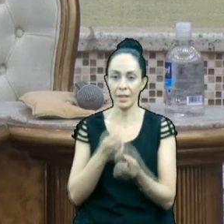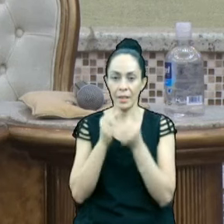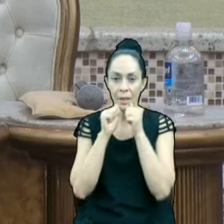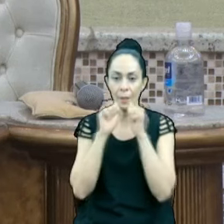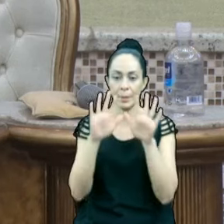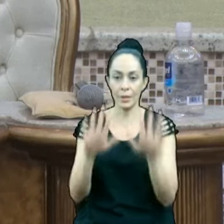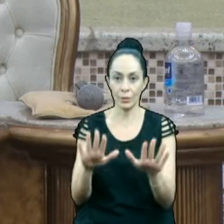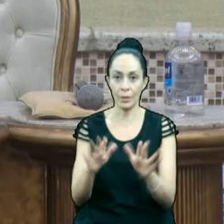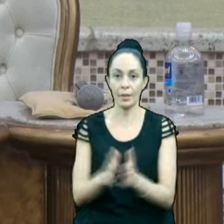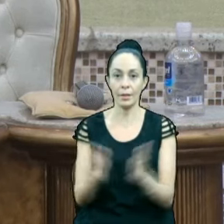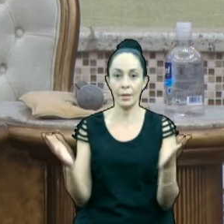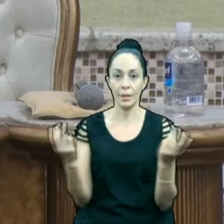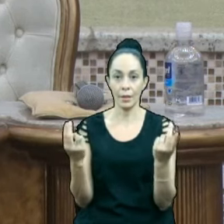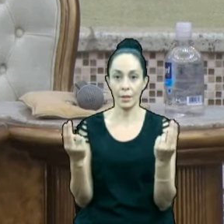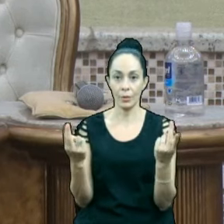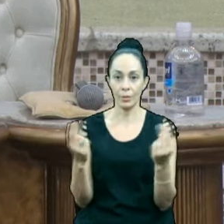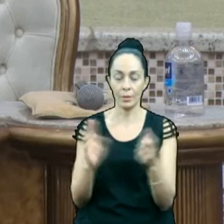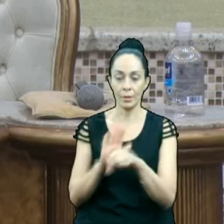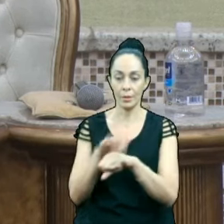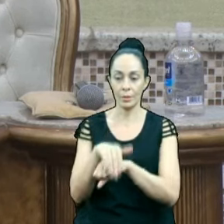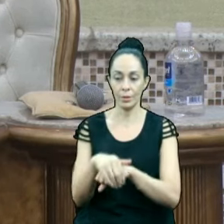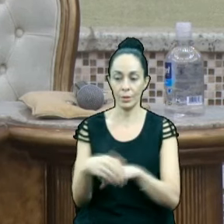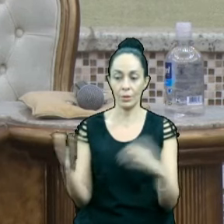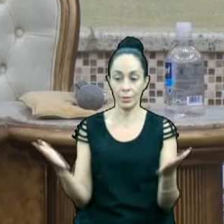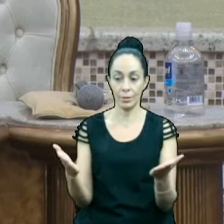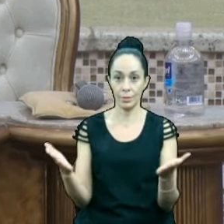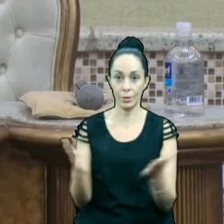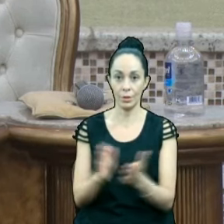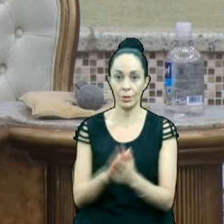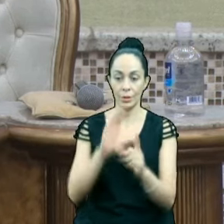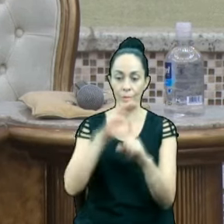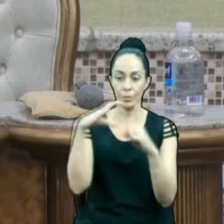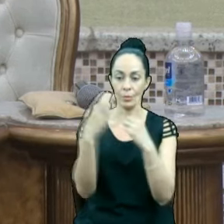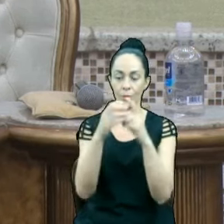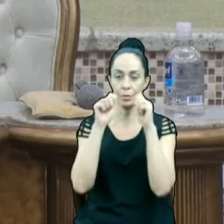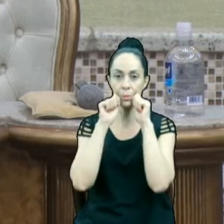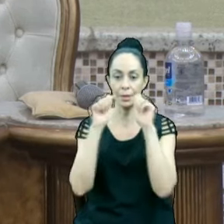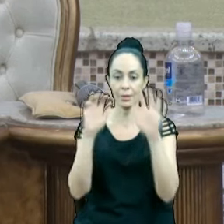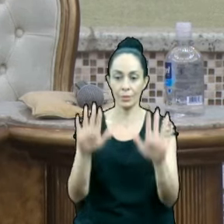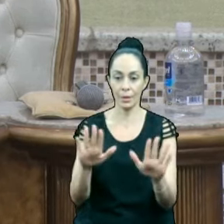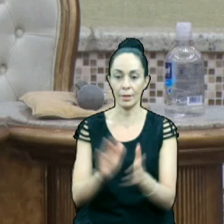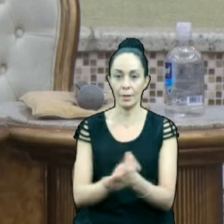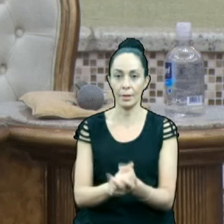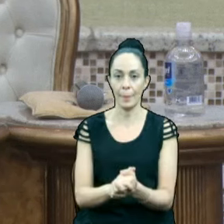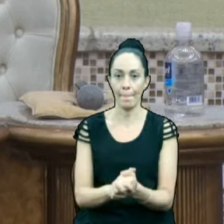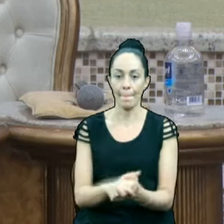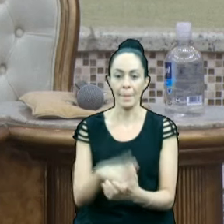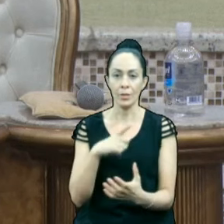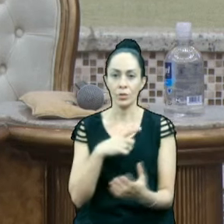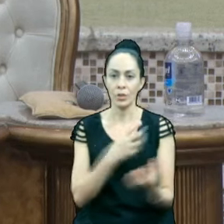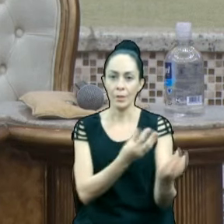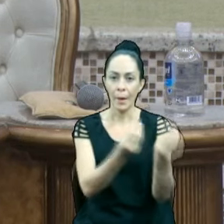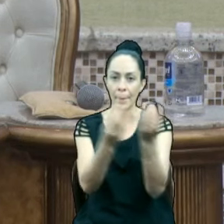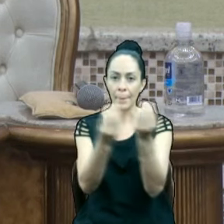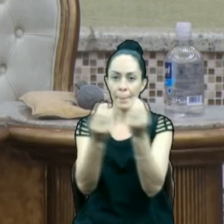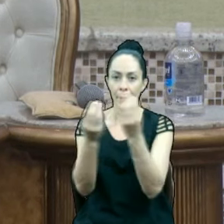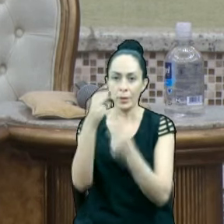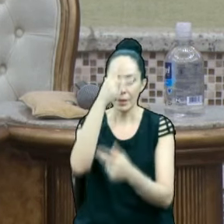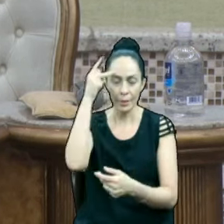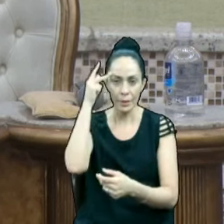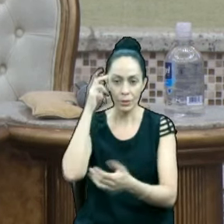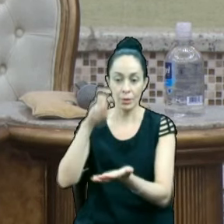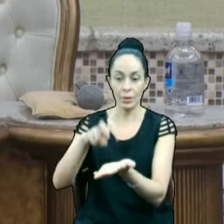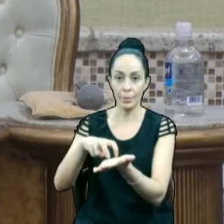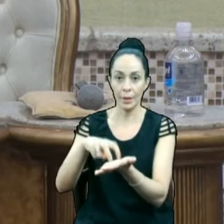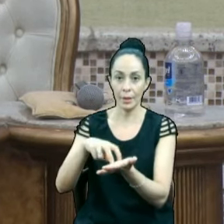abençoada está tendo esse curto também vamos nós temos um pouco menor do que esse mas muita gente hoje pela manhã e